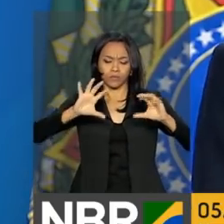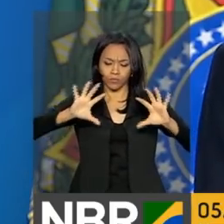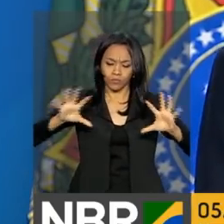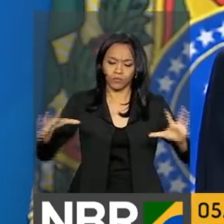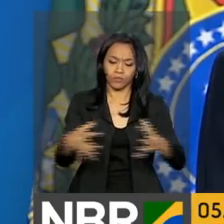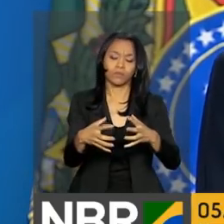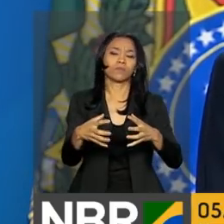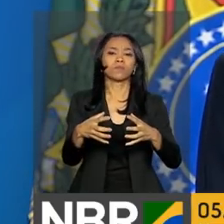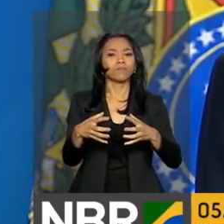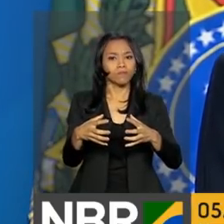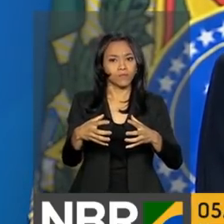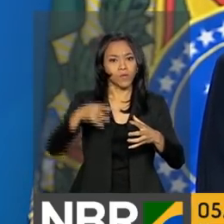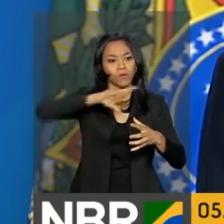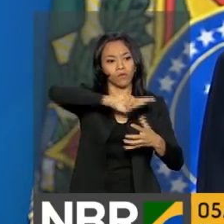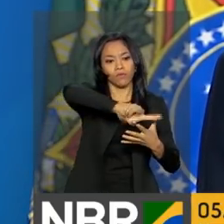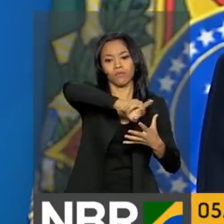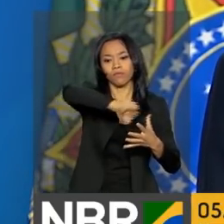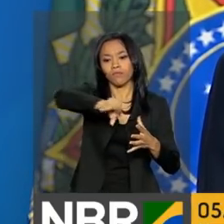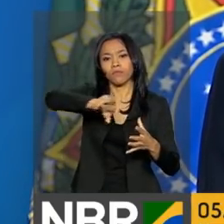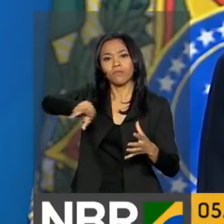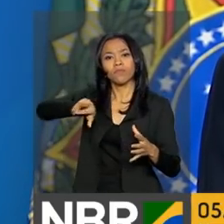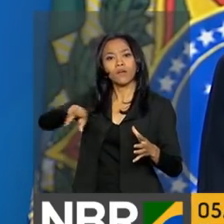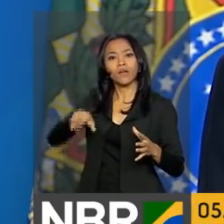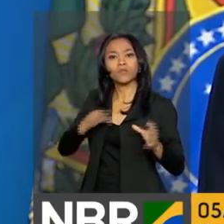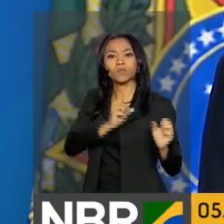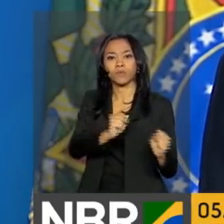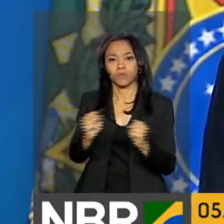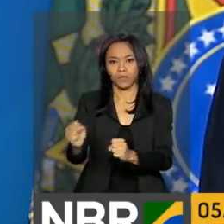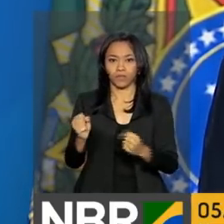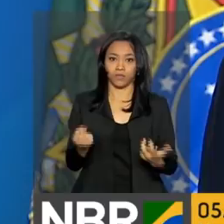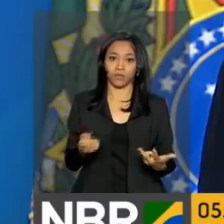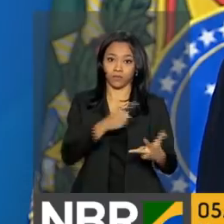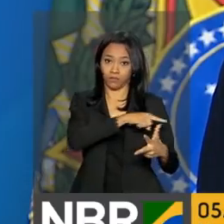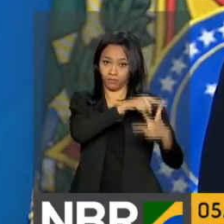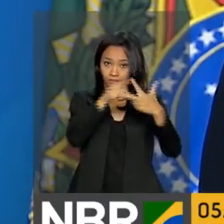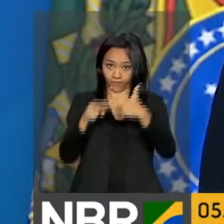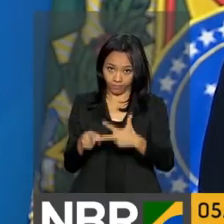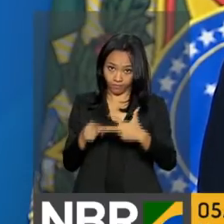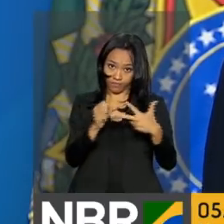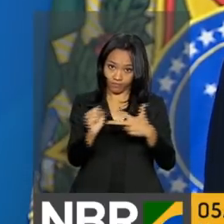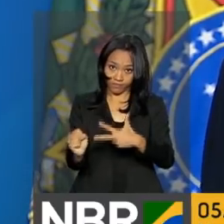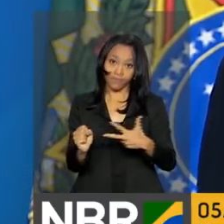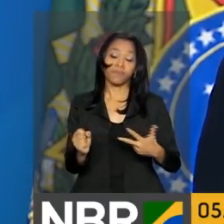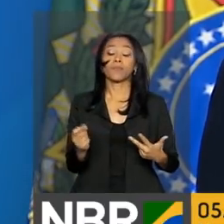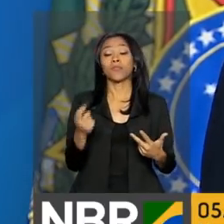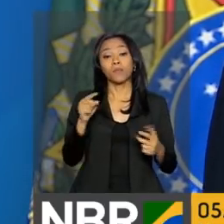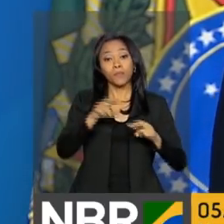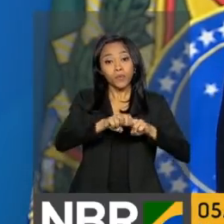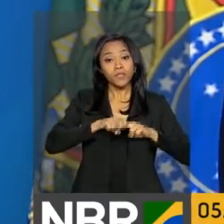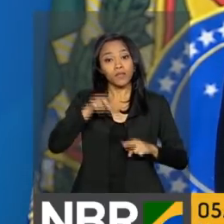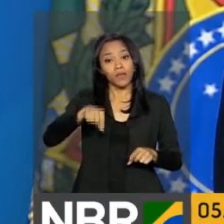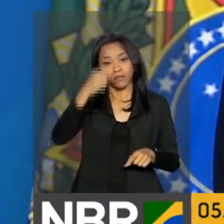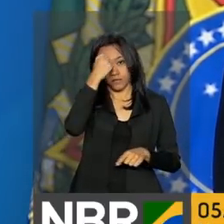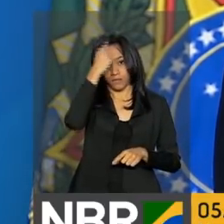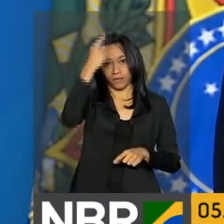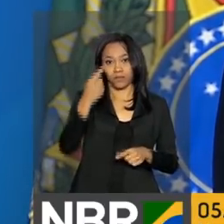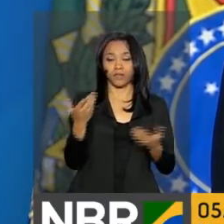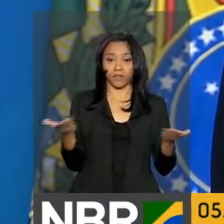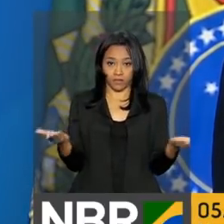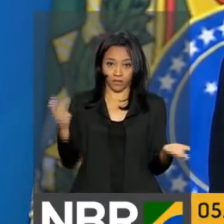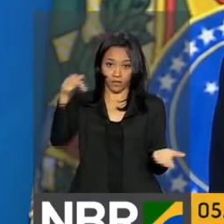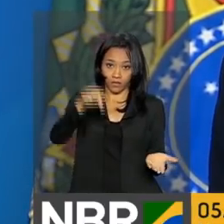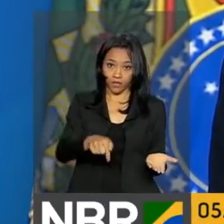com os demais poderes portanto a idéia é essa idéia que aqui foi expressada